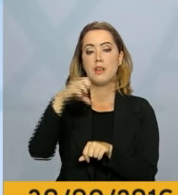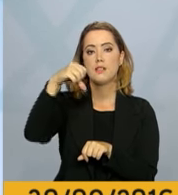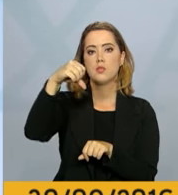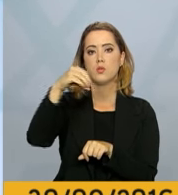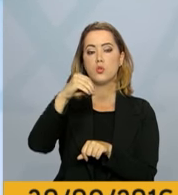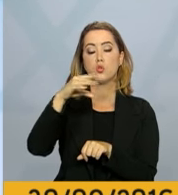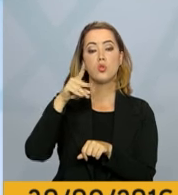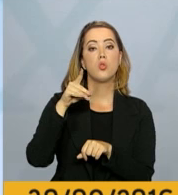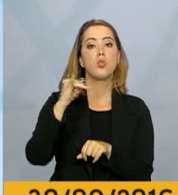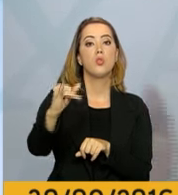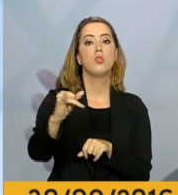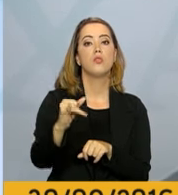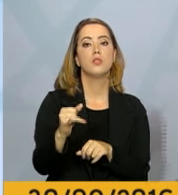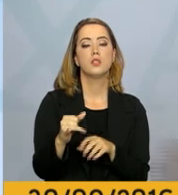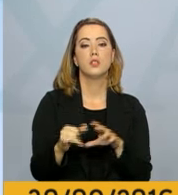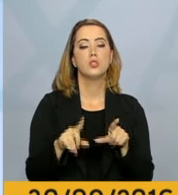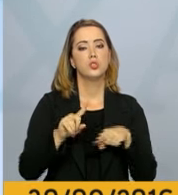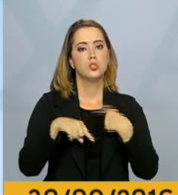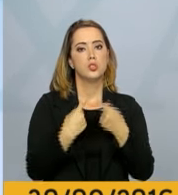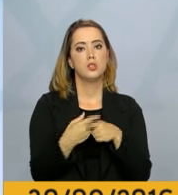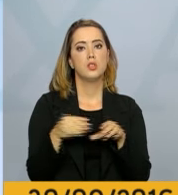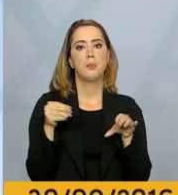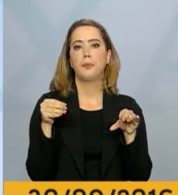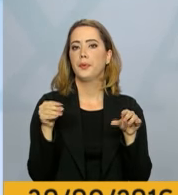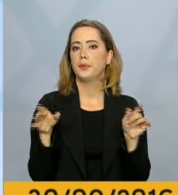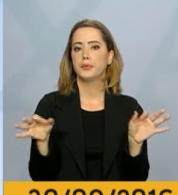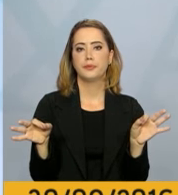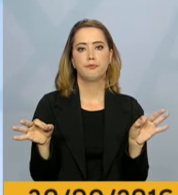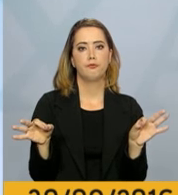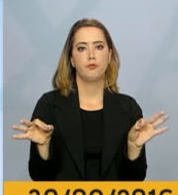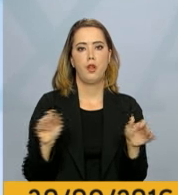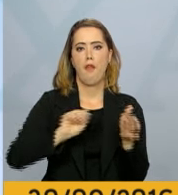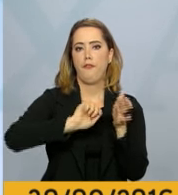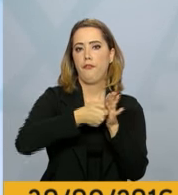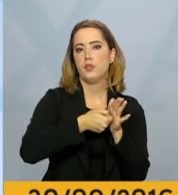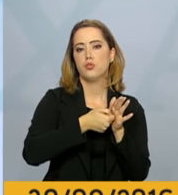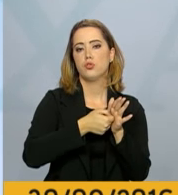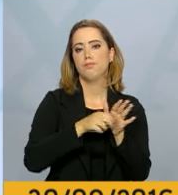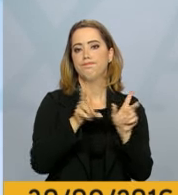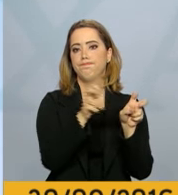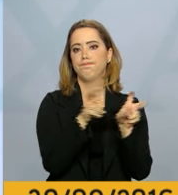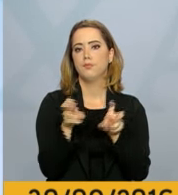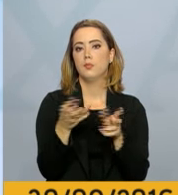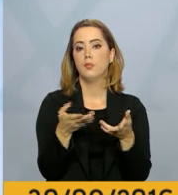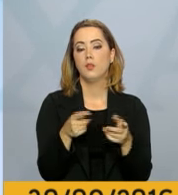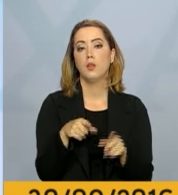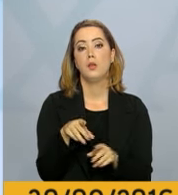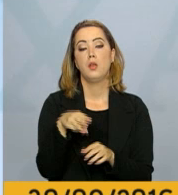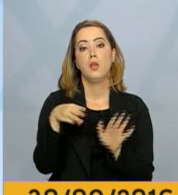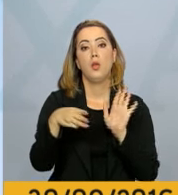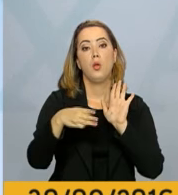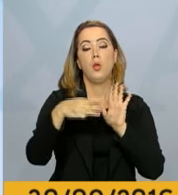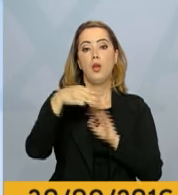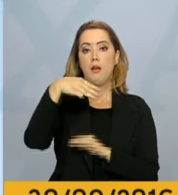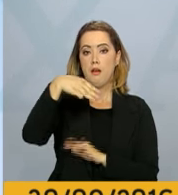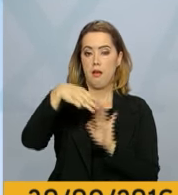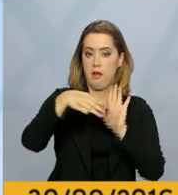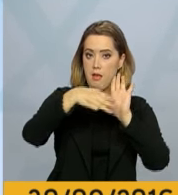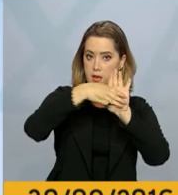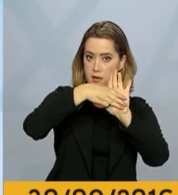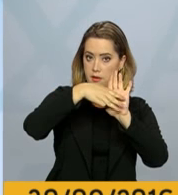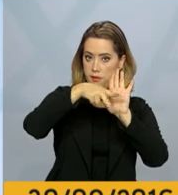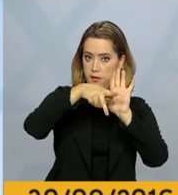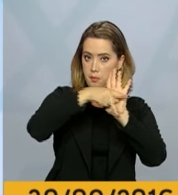dias. 90 dias depois, tranca a pauta. Ora bem, a medida provisória tem, no mínimo, 120 dias